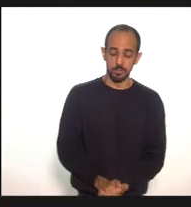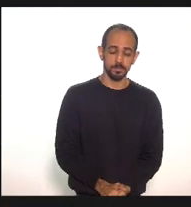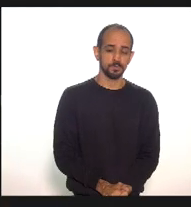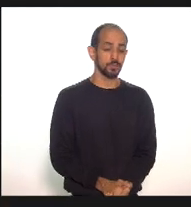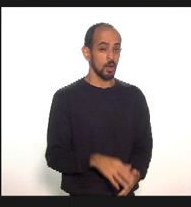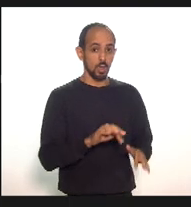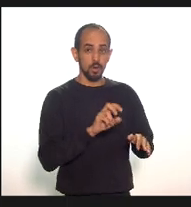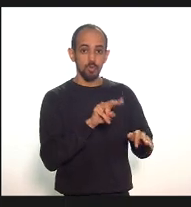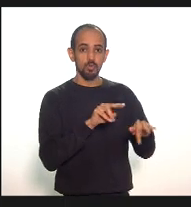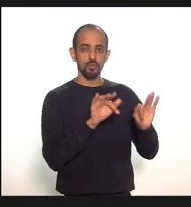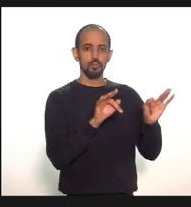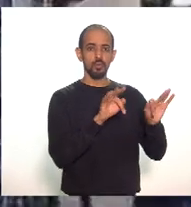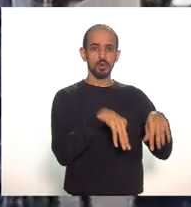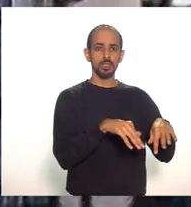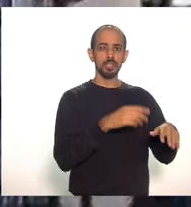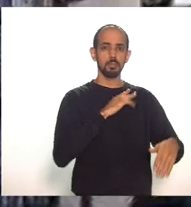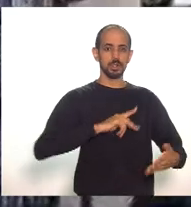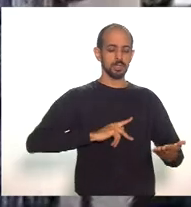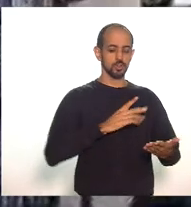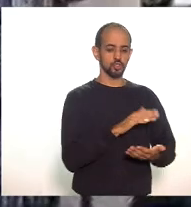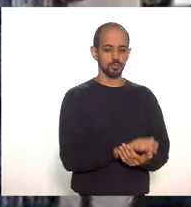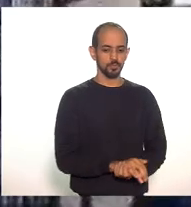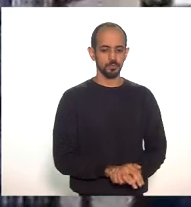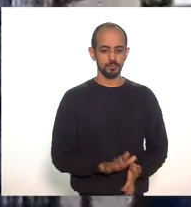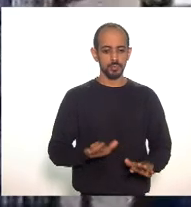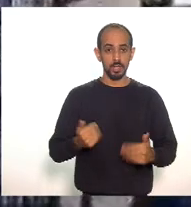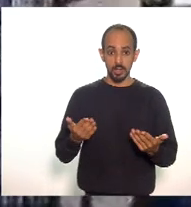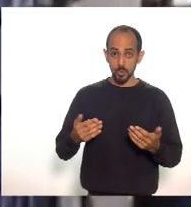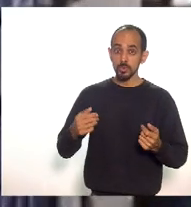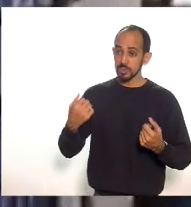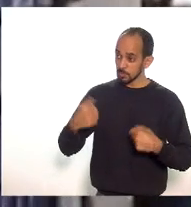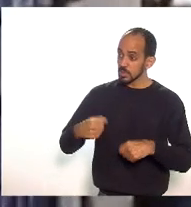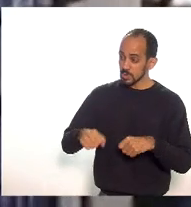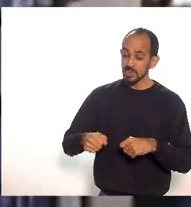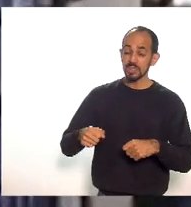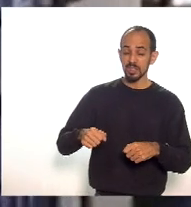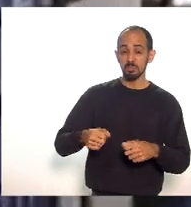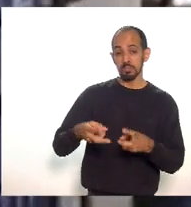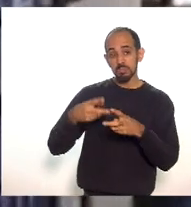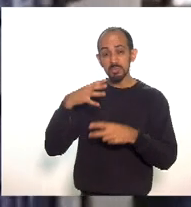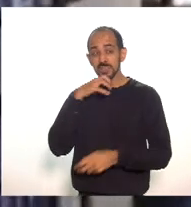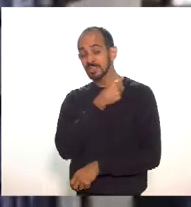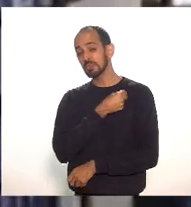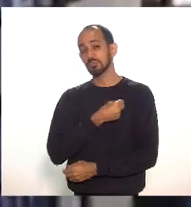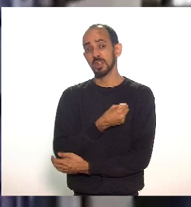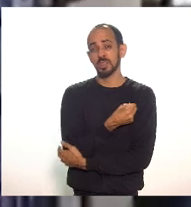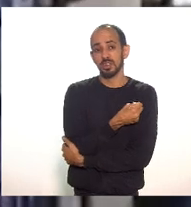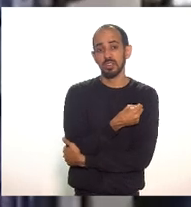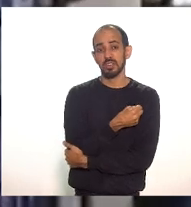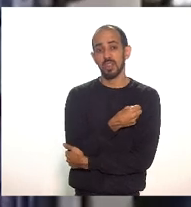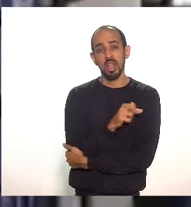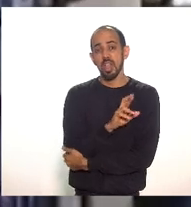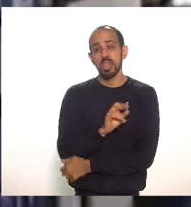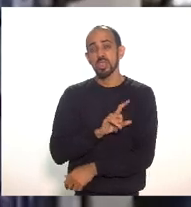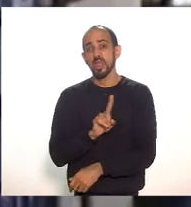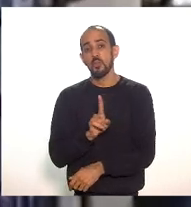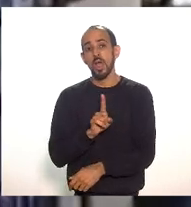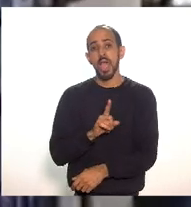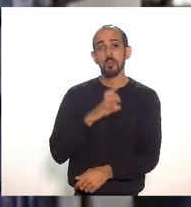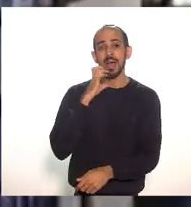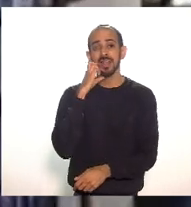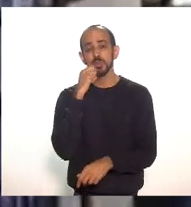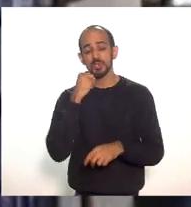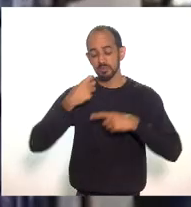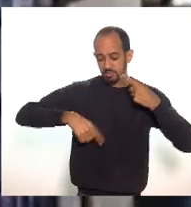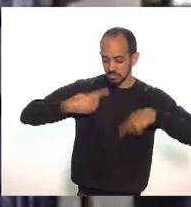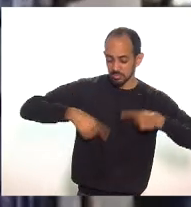Então isto daí são coisas que deve ser levado em consideração a não adoção dessa política de